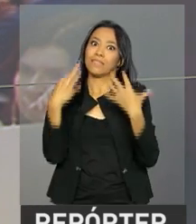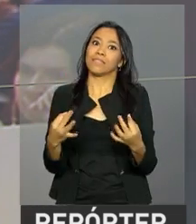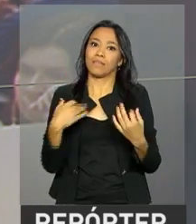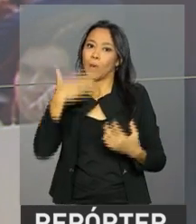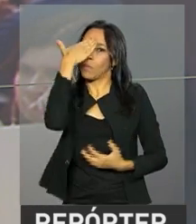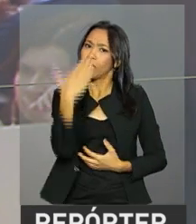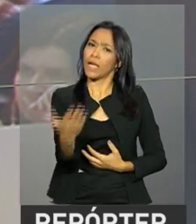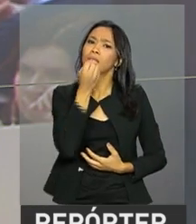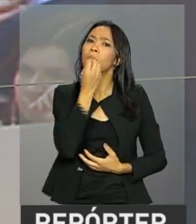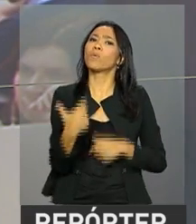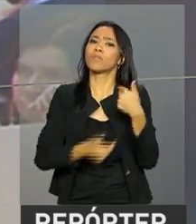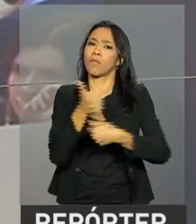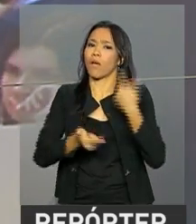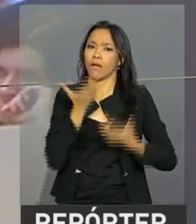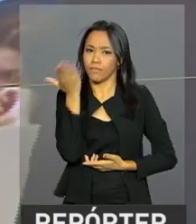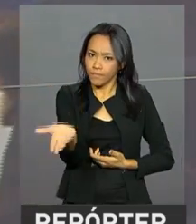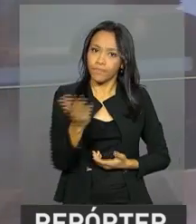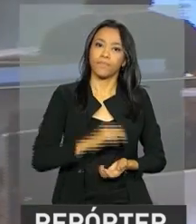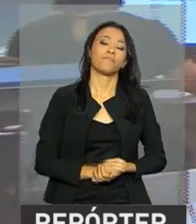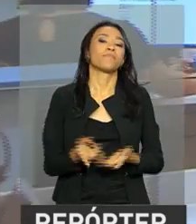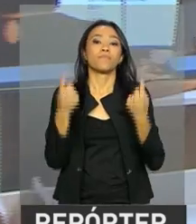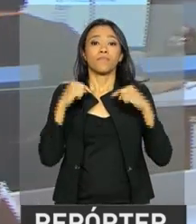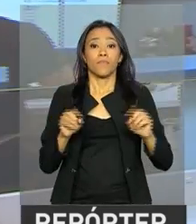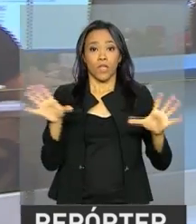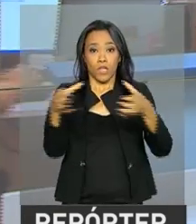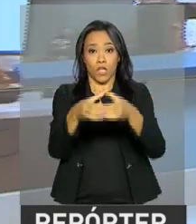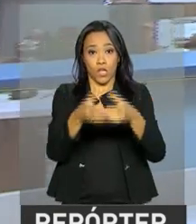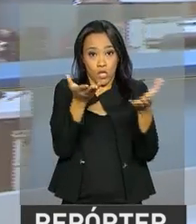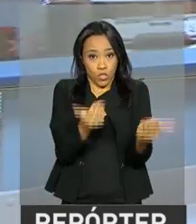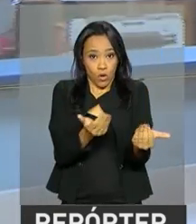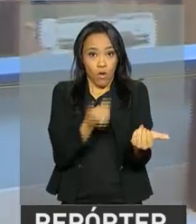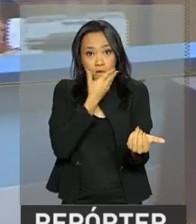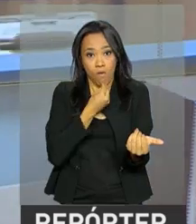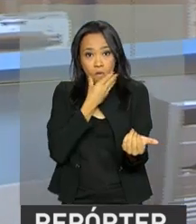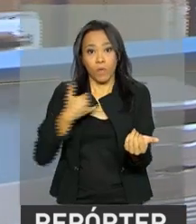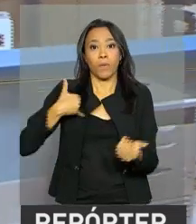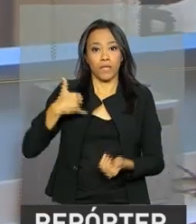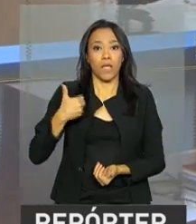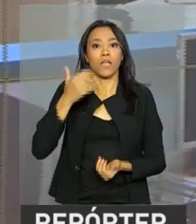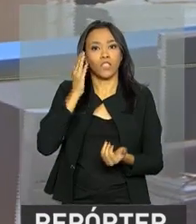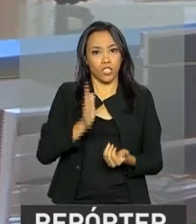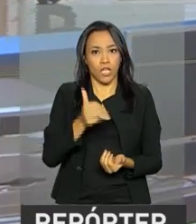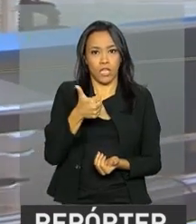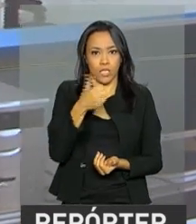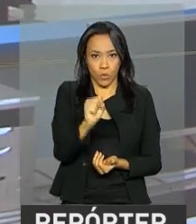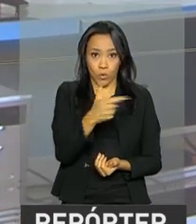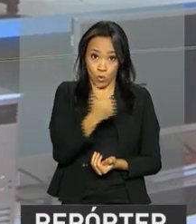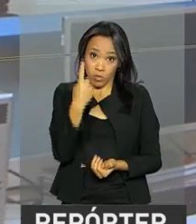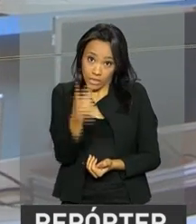Z obrigada bom trabalho aí em São Paulo jovens do sexo masculino que completam 18 anos em